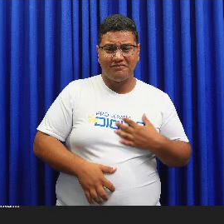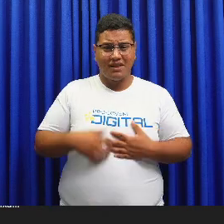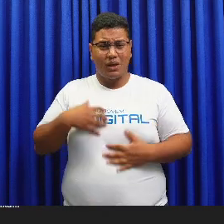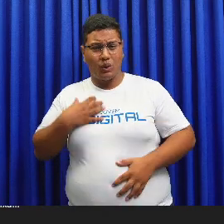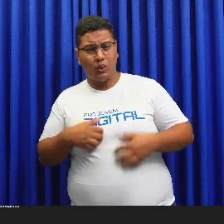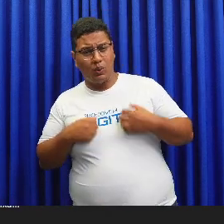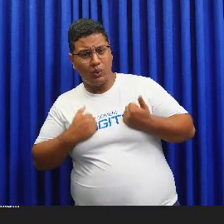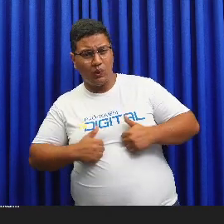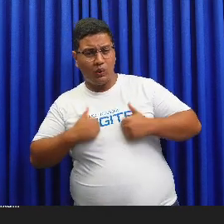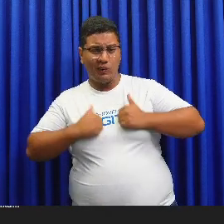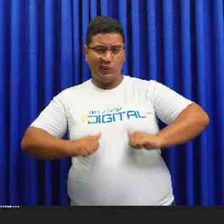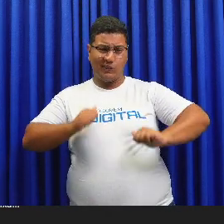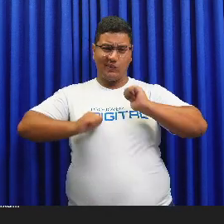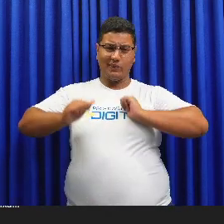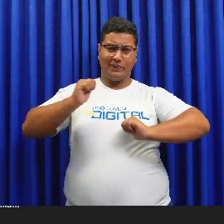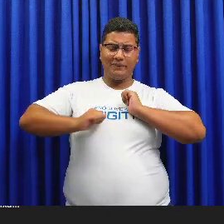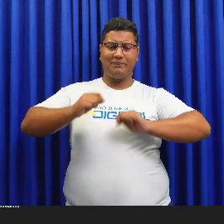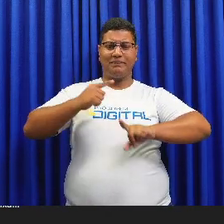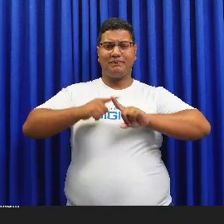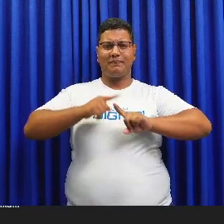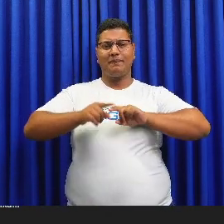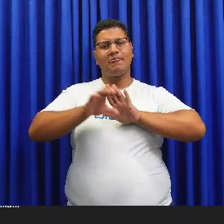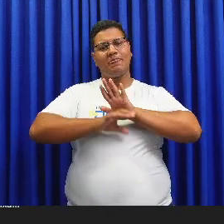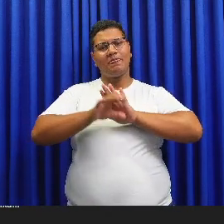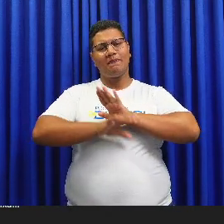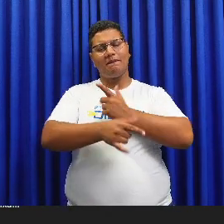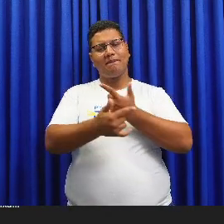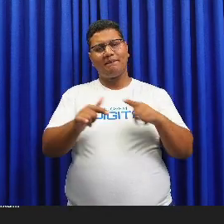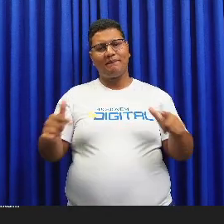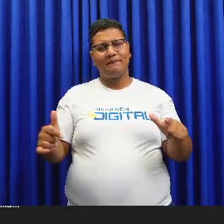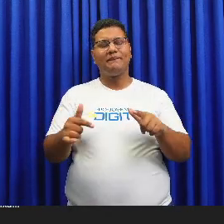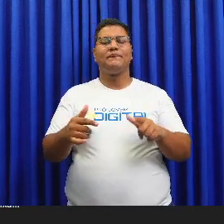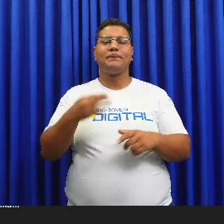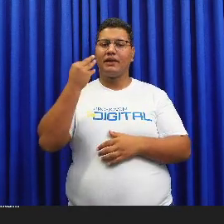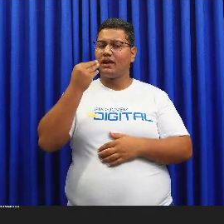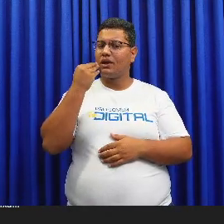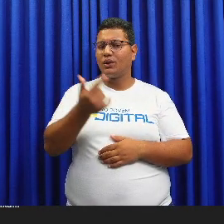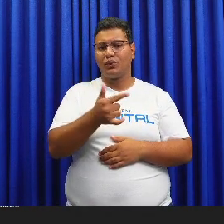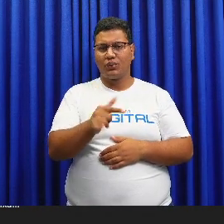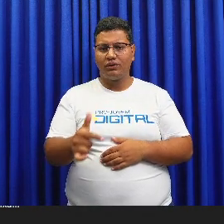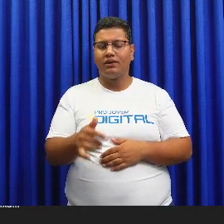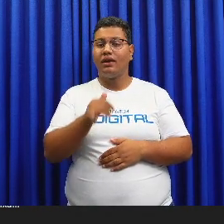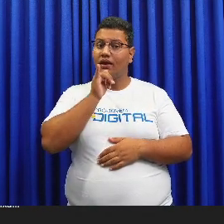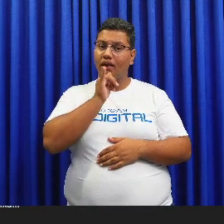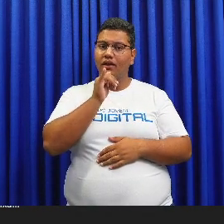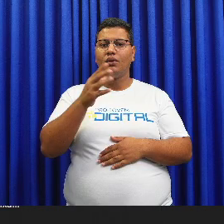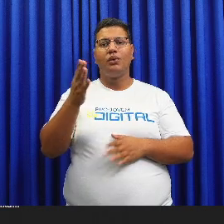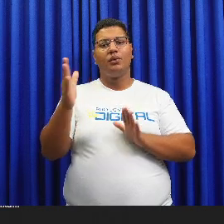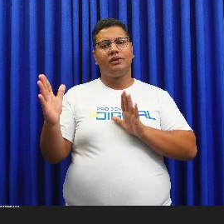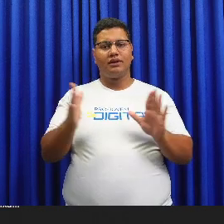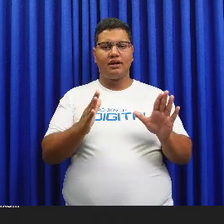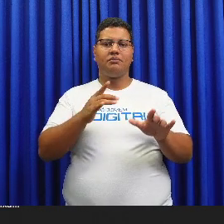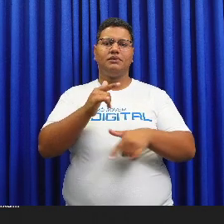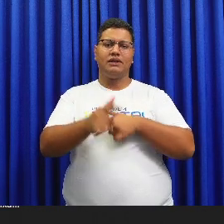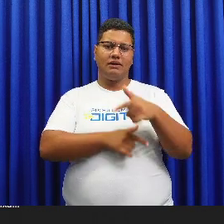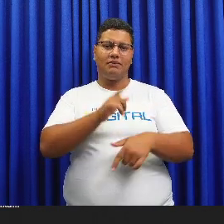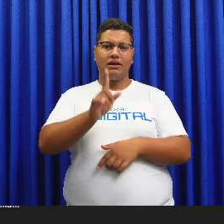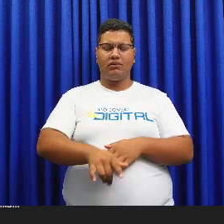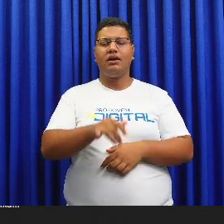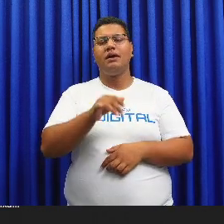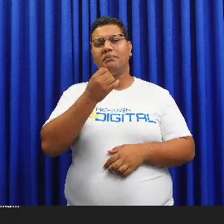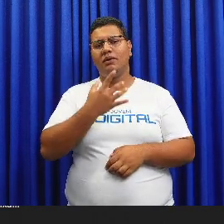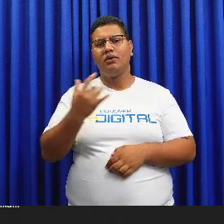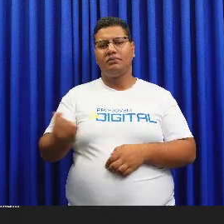tem experiência, não tem bagagem, mas o tempo de serviço conta muito, tá bom? Você pode mostrar justamente qual que é a sua formação,